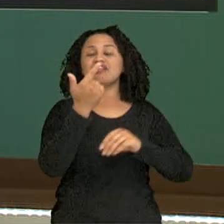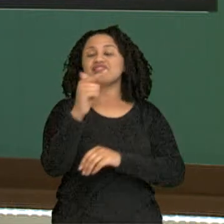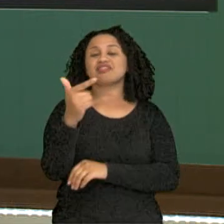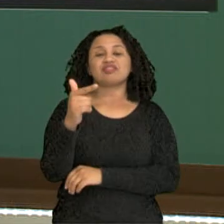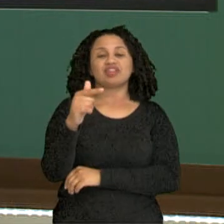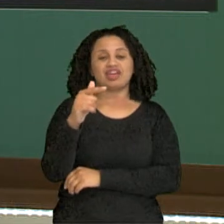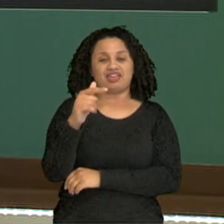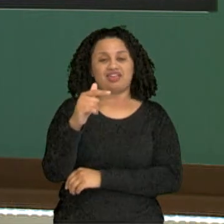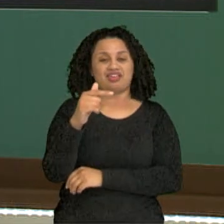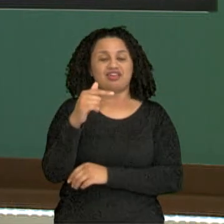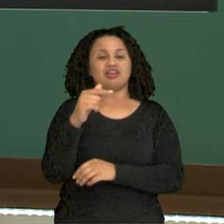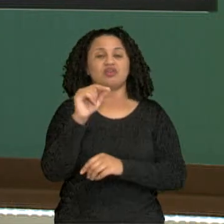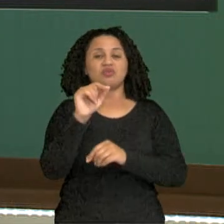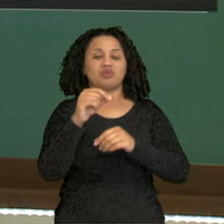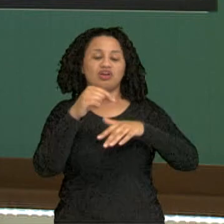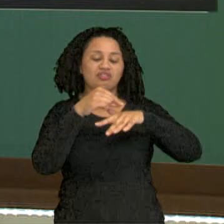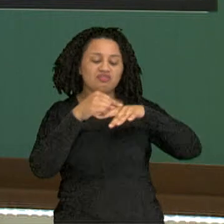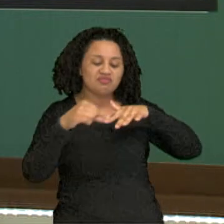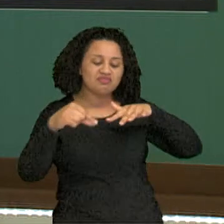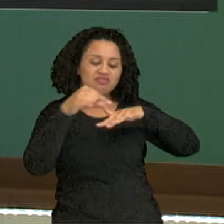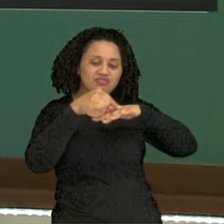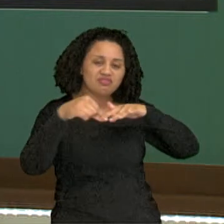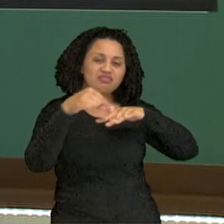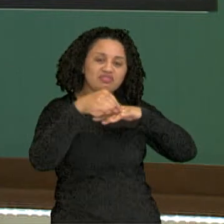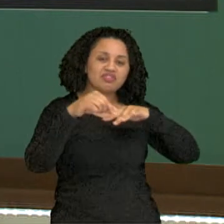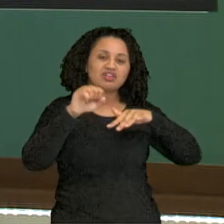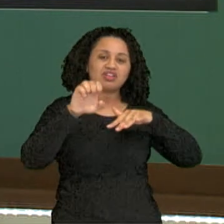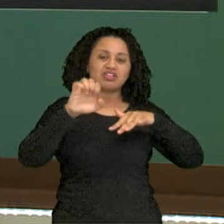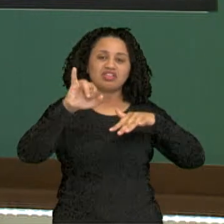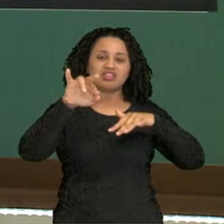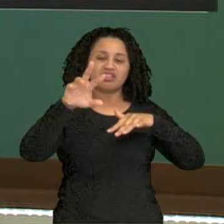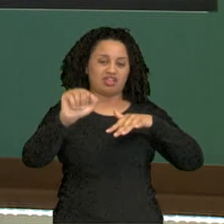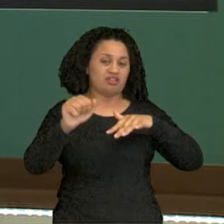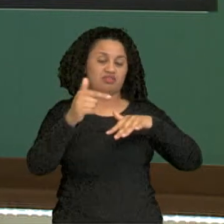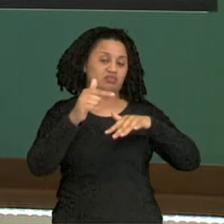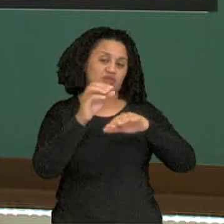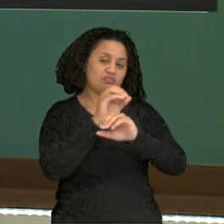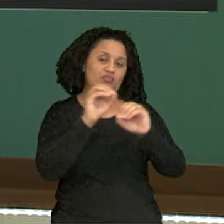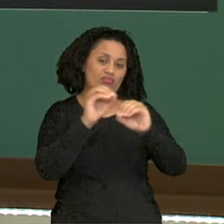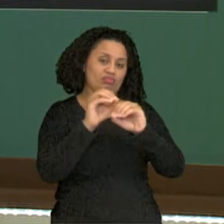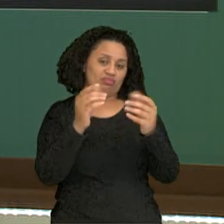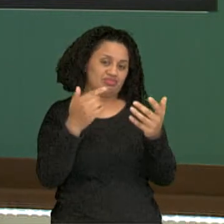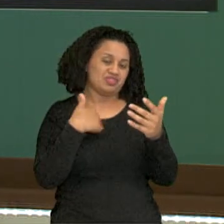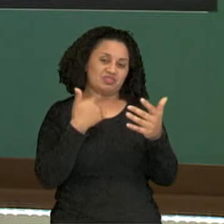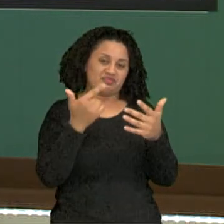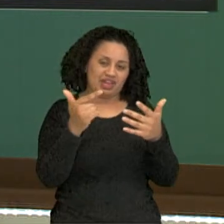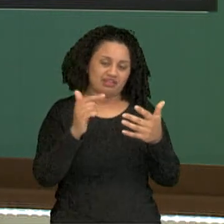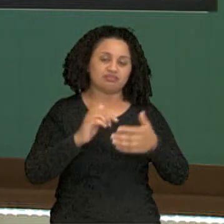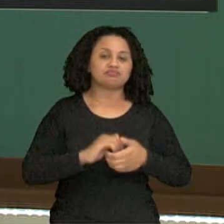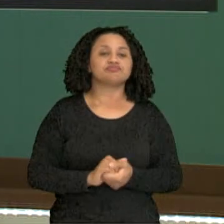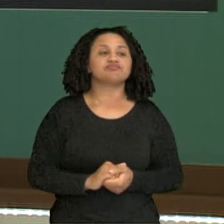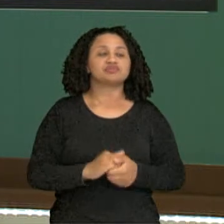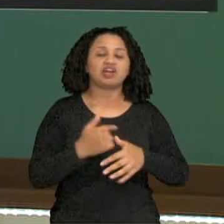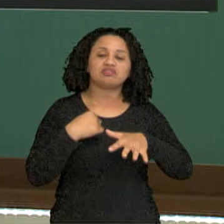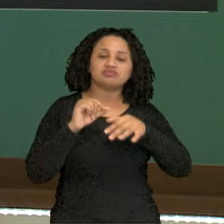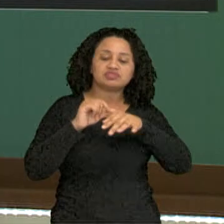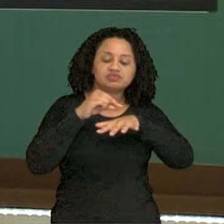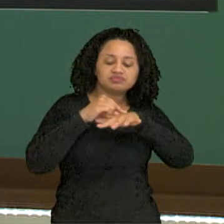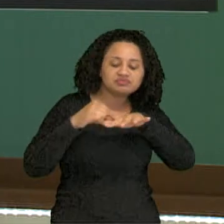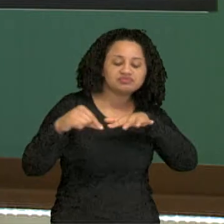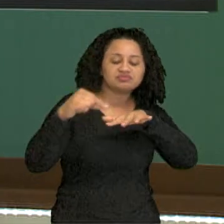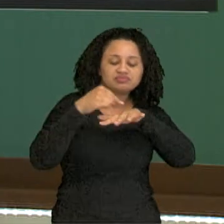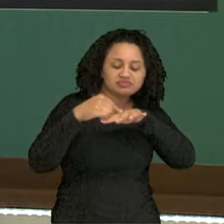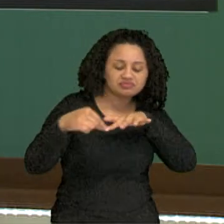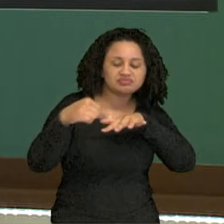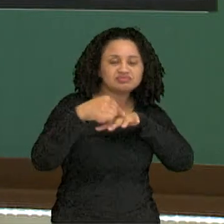Não apresentam vasos condutores de seiva. Não tem nem seiva bruta, nem seiva elaborada, percorrendo o xilema e o